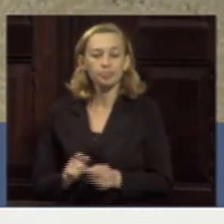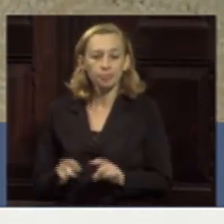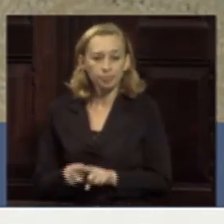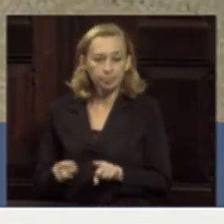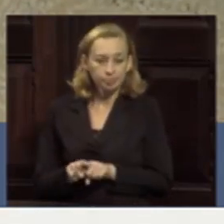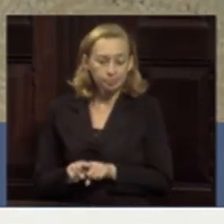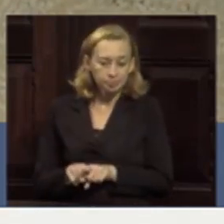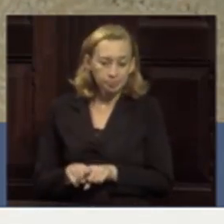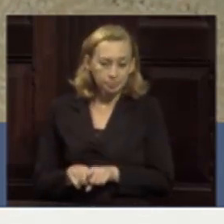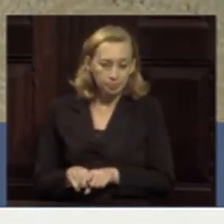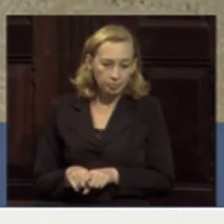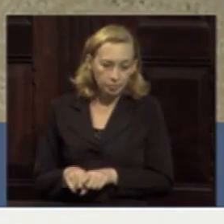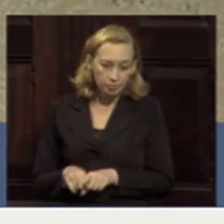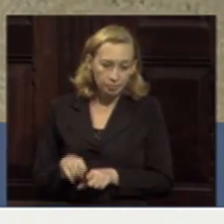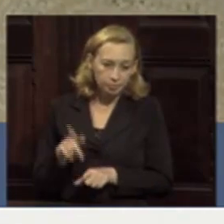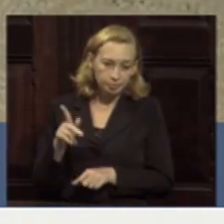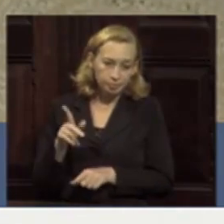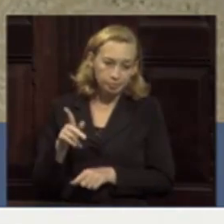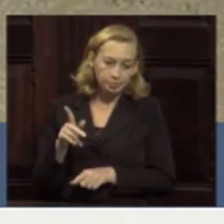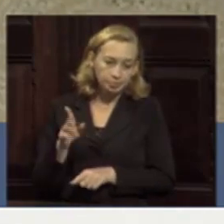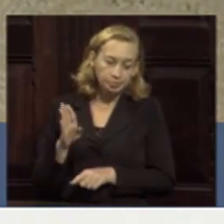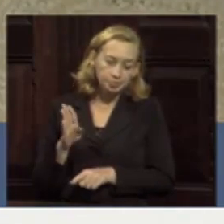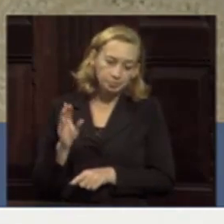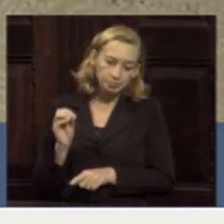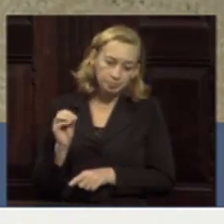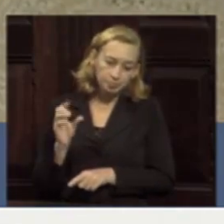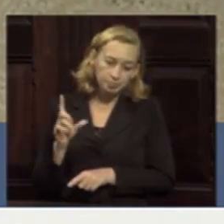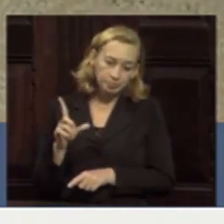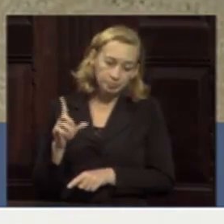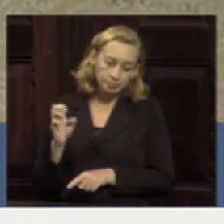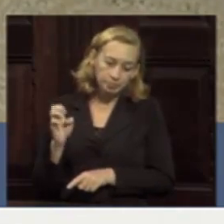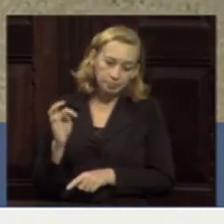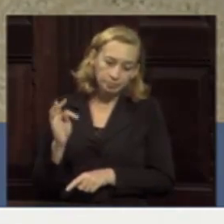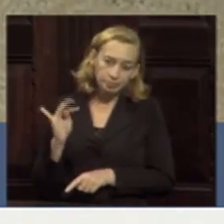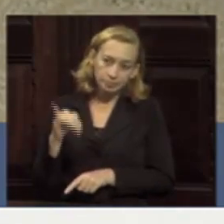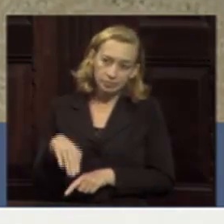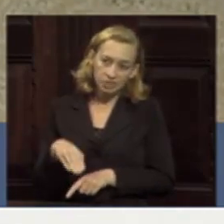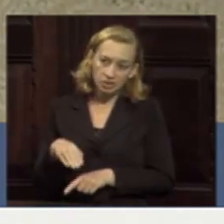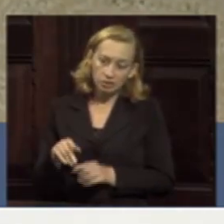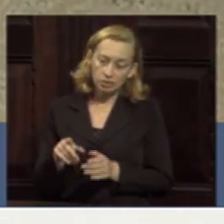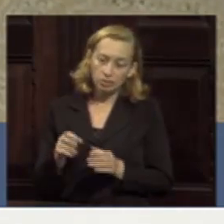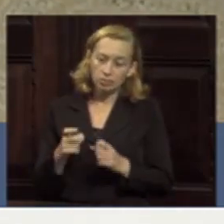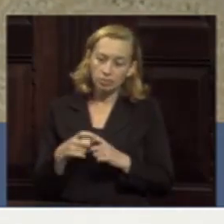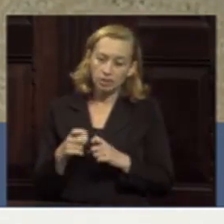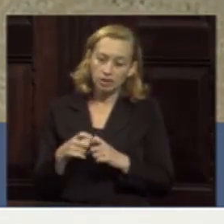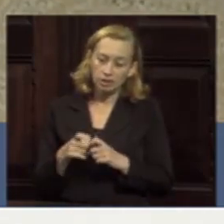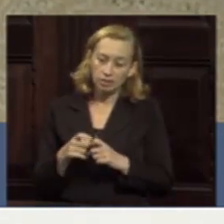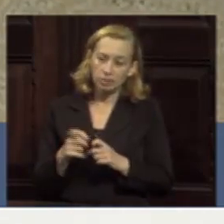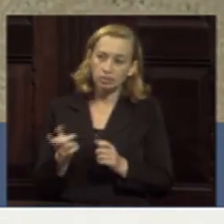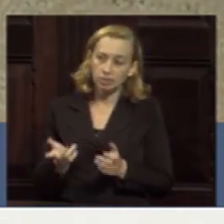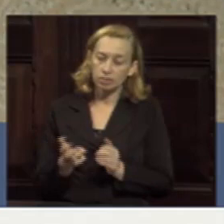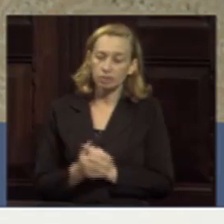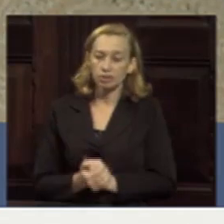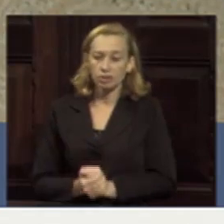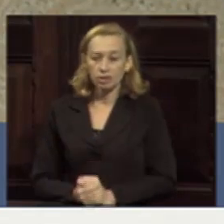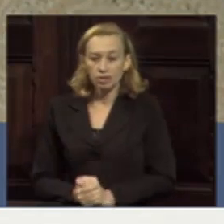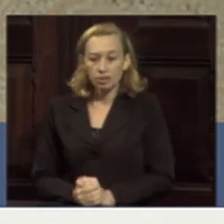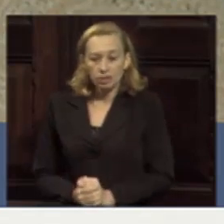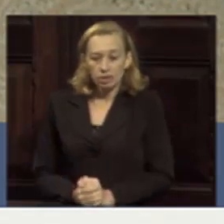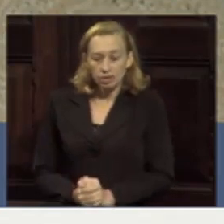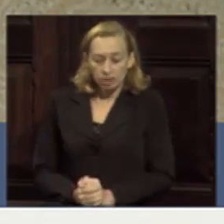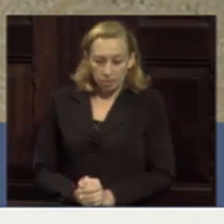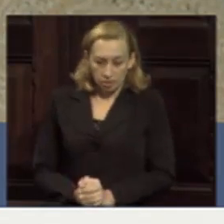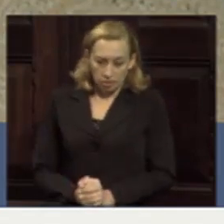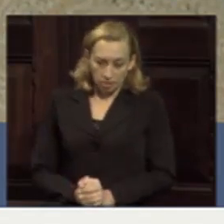forma, o boletim de atendimento médico, para que o perito possa fazer uma avaliação e fazer o laudo pericial.